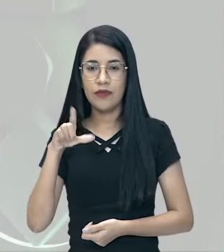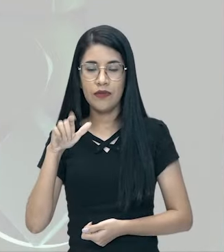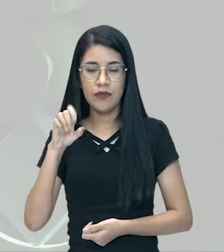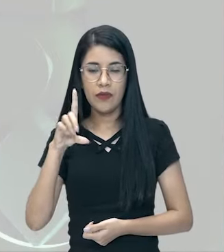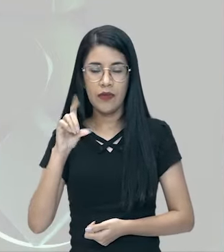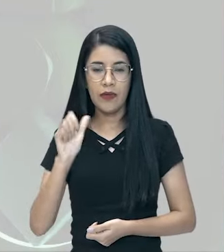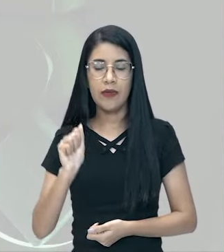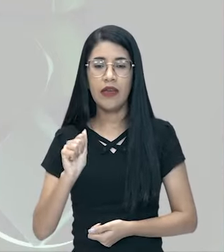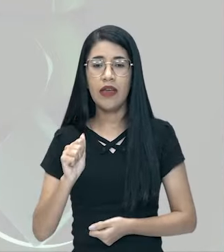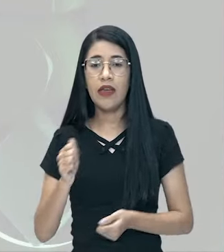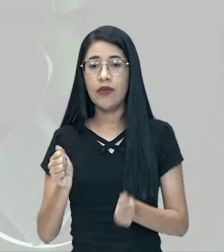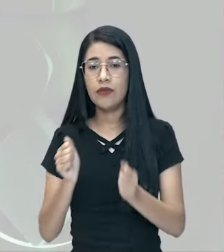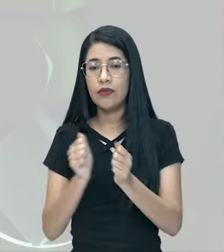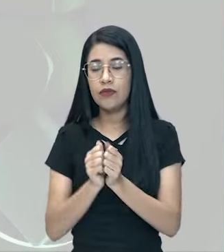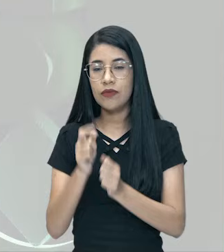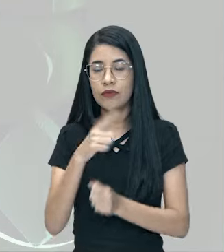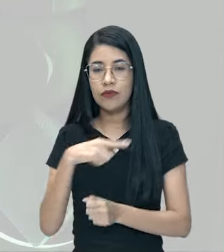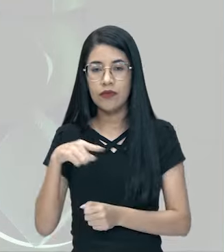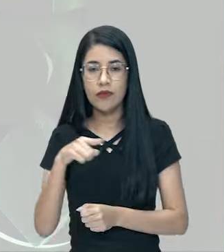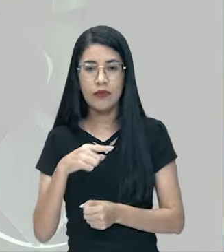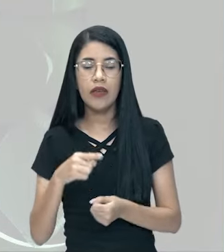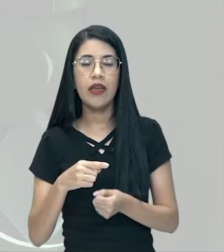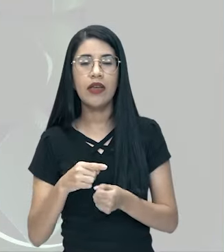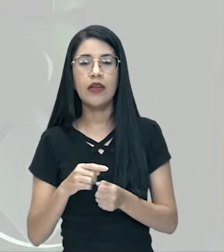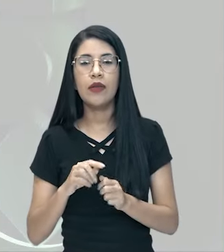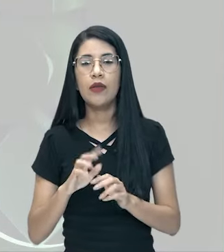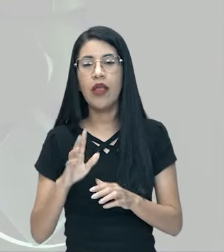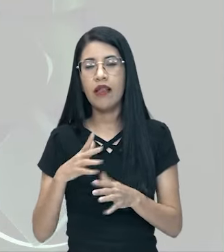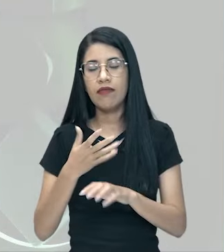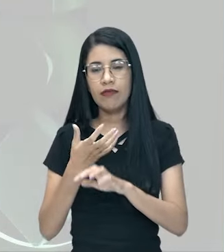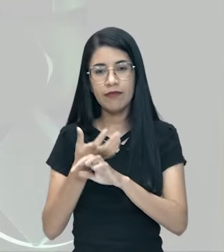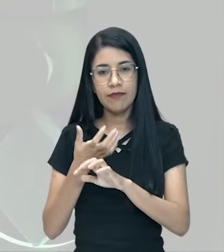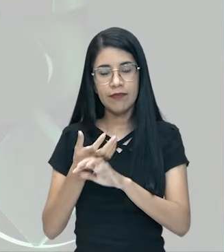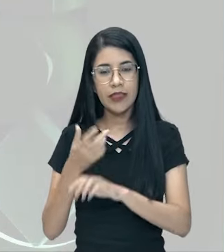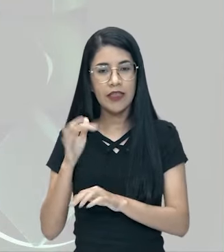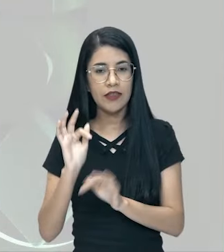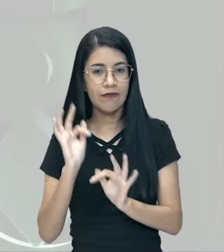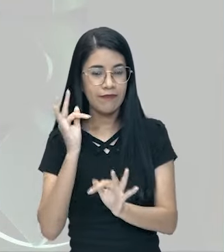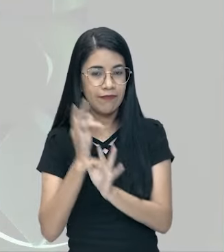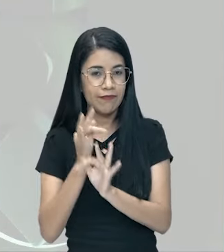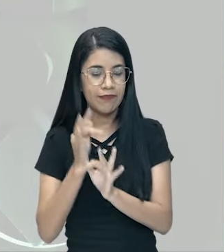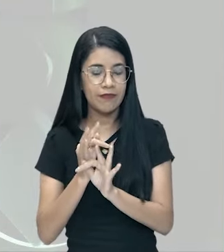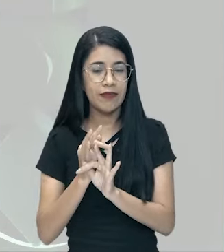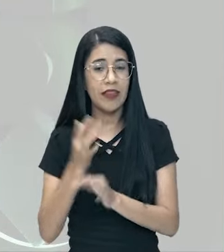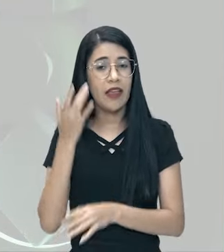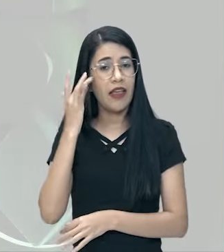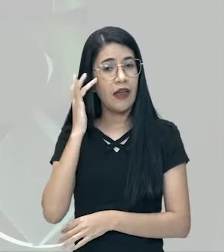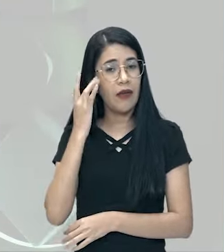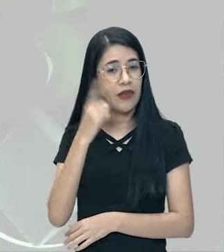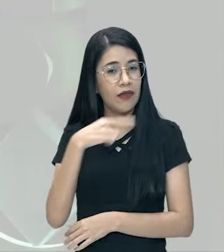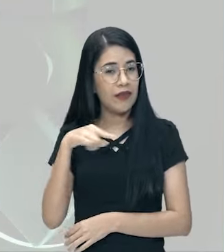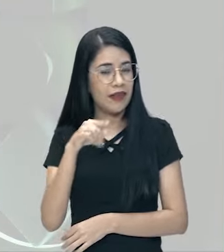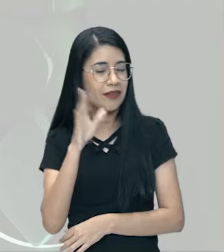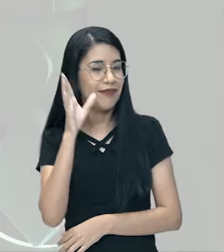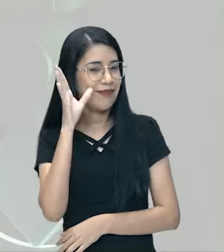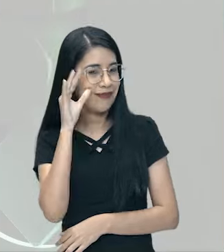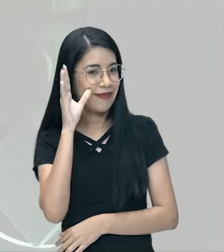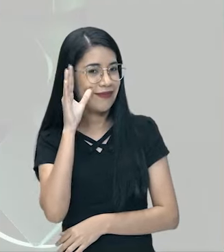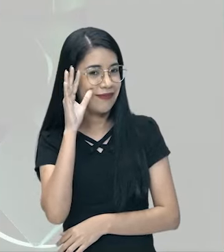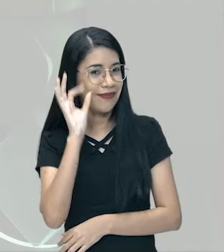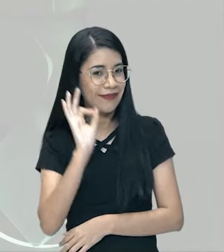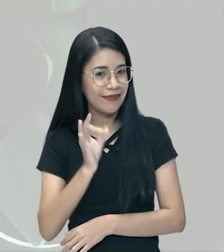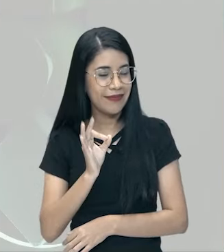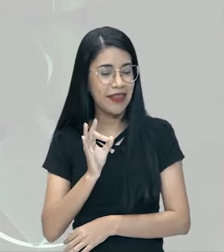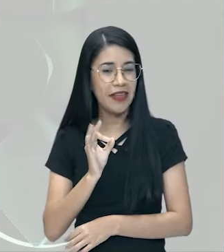Farias e estarei com vocês no mundo da física. Eu acredito que vocês estejam curiosos